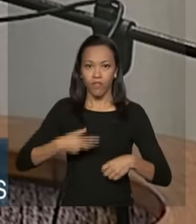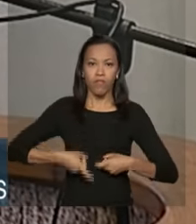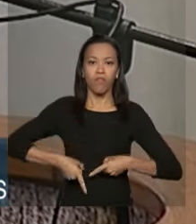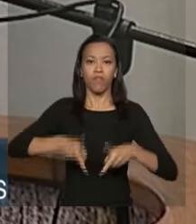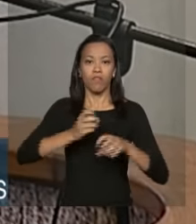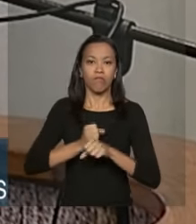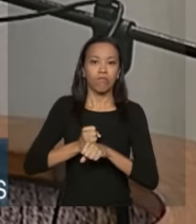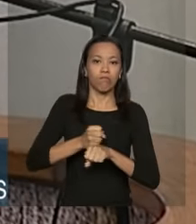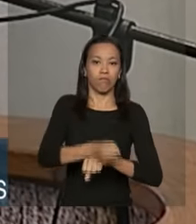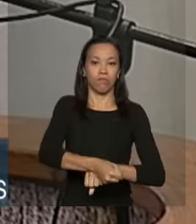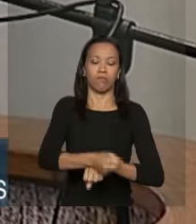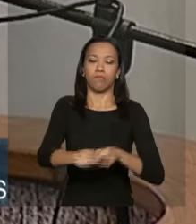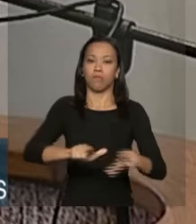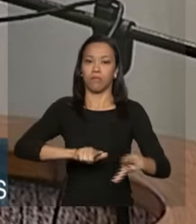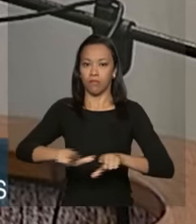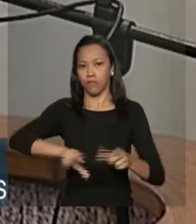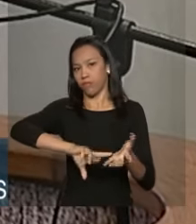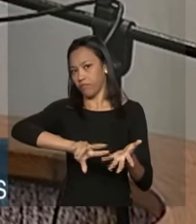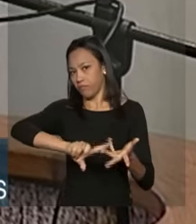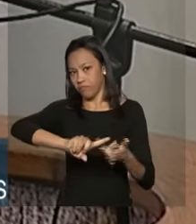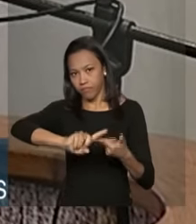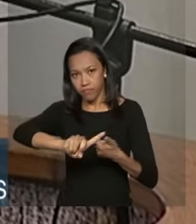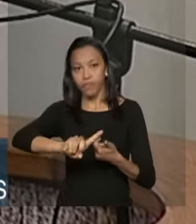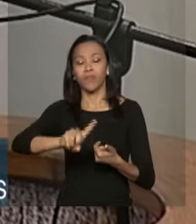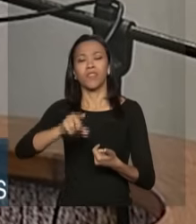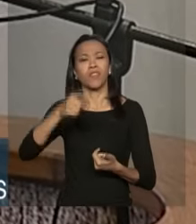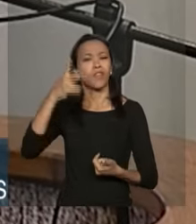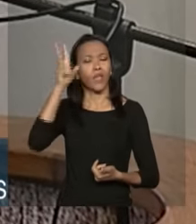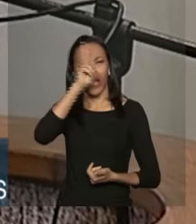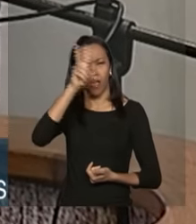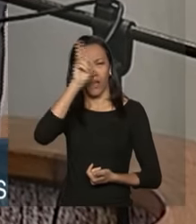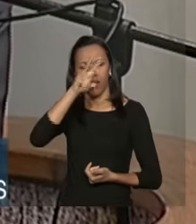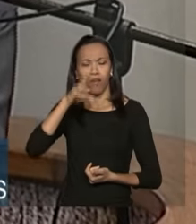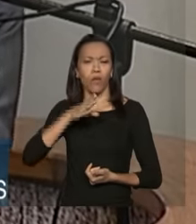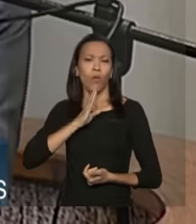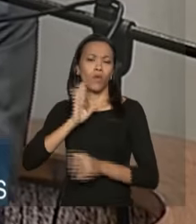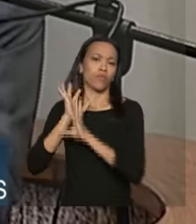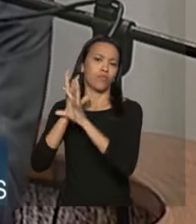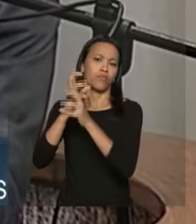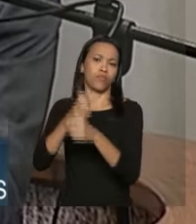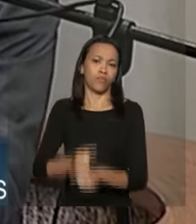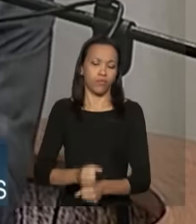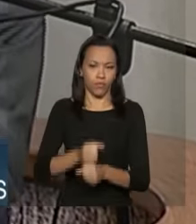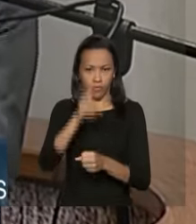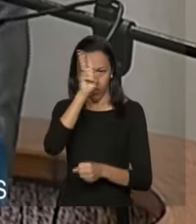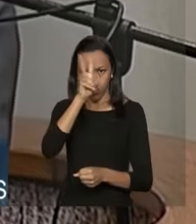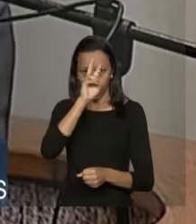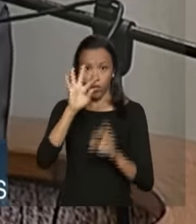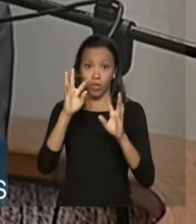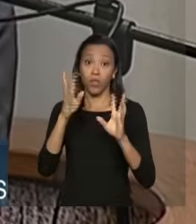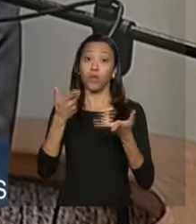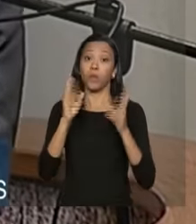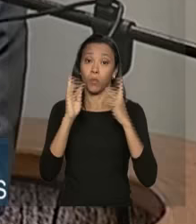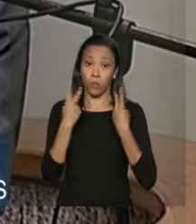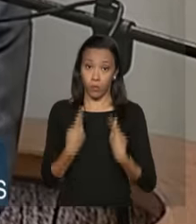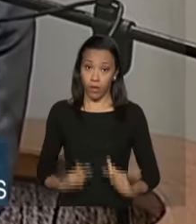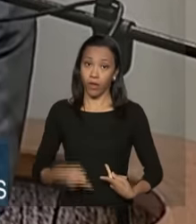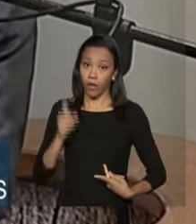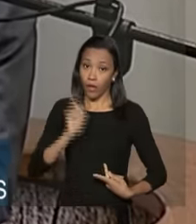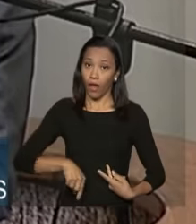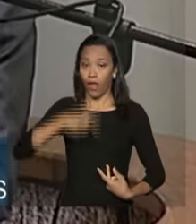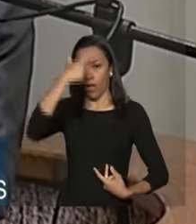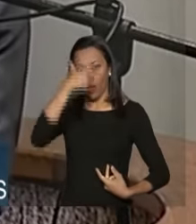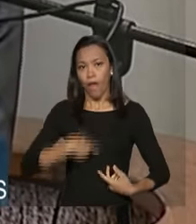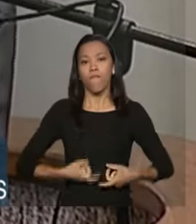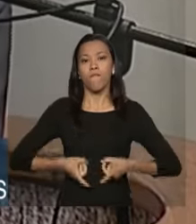expressáveis já conhecidos na história da humanidade o tráfico de pessoas essas manos livres que forma